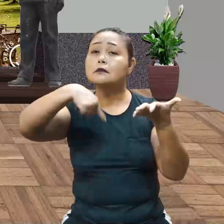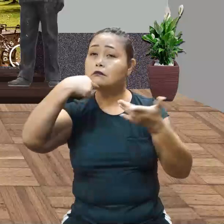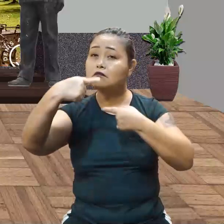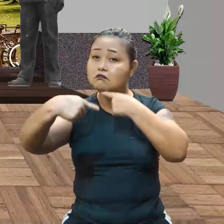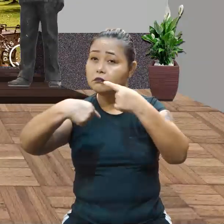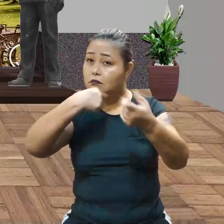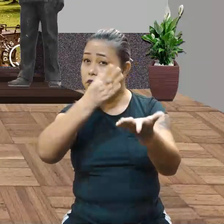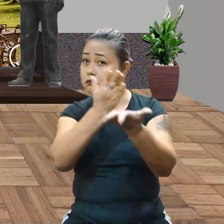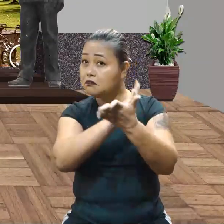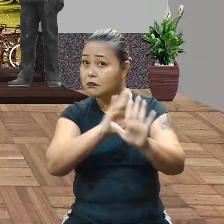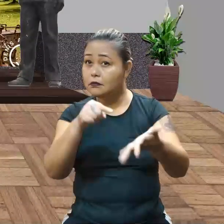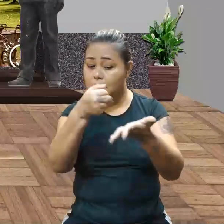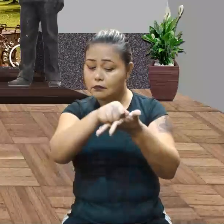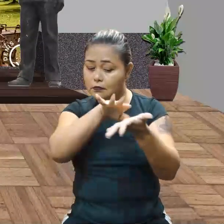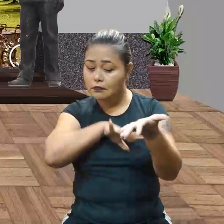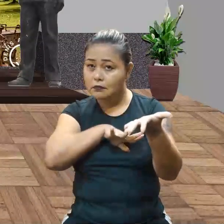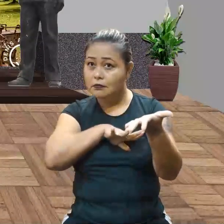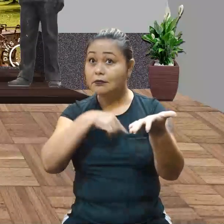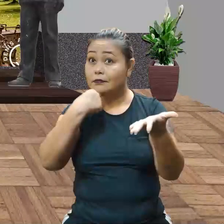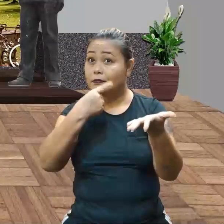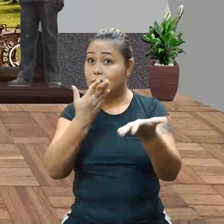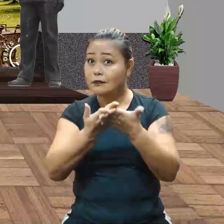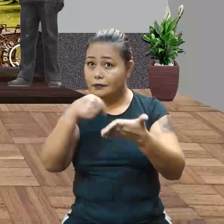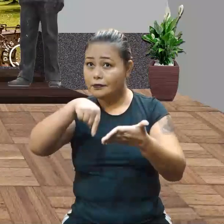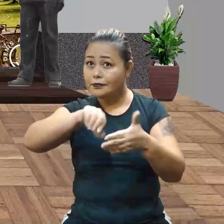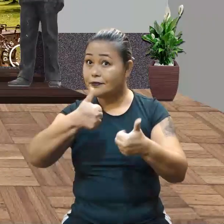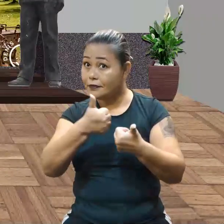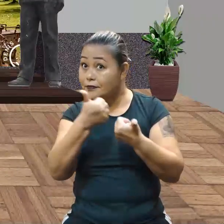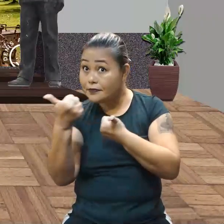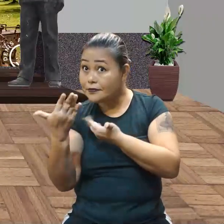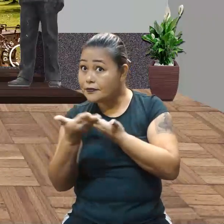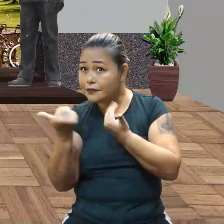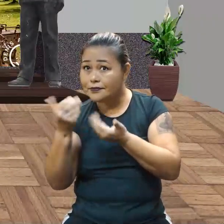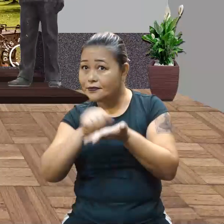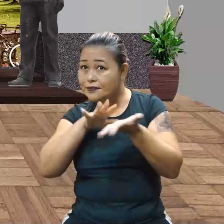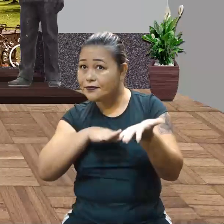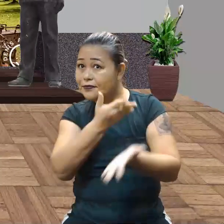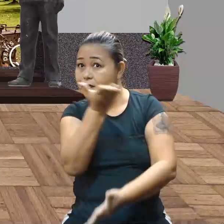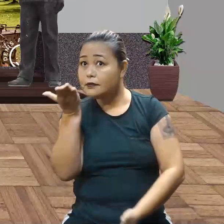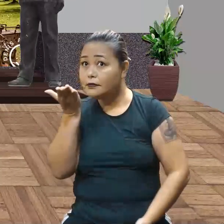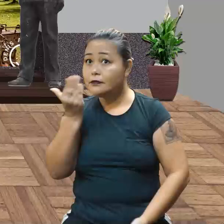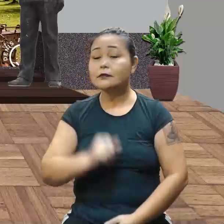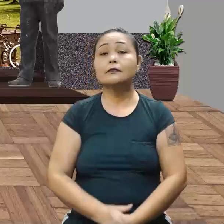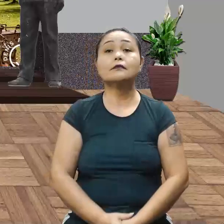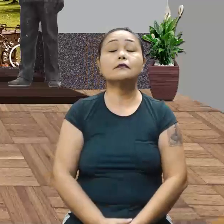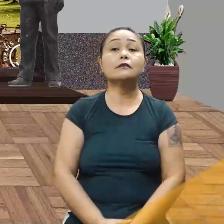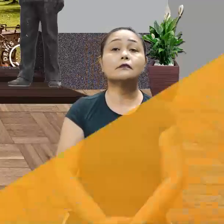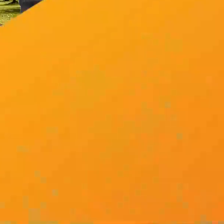a dúvida dessa atividade e a dúvida dessa aula. Vamos lá? Atividade para vocês.